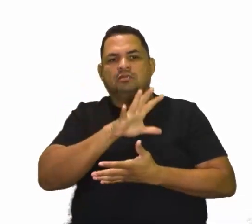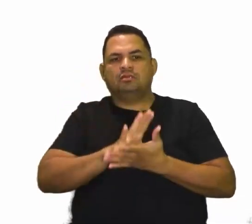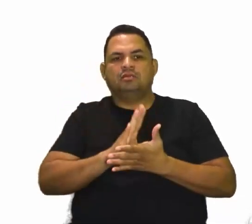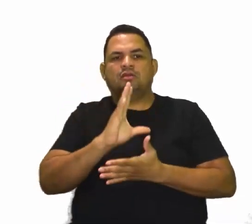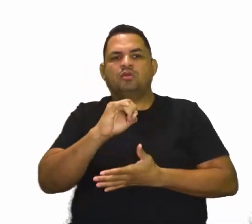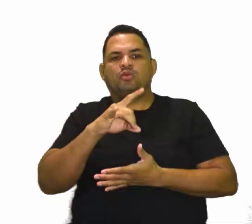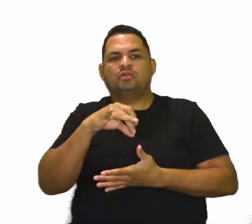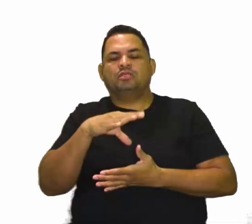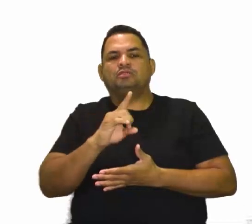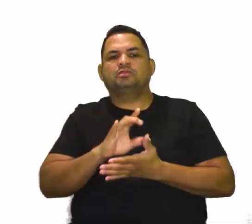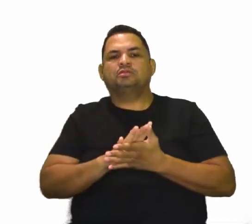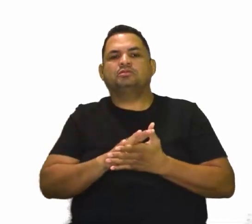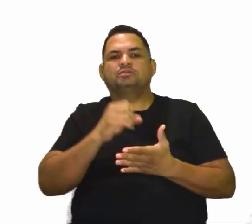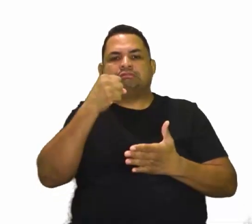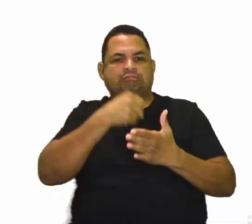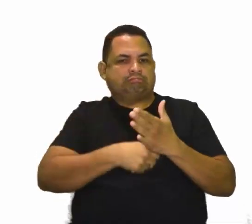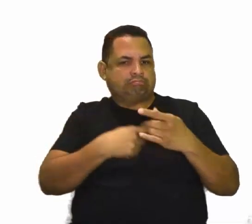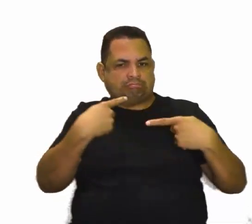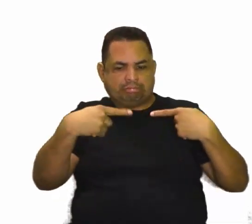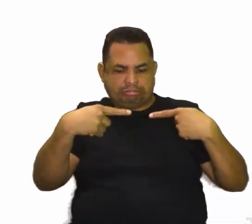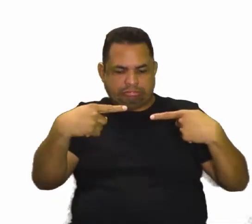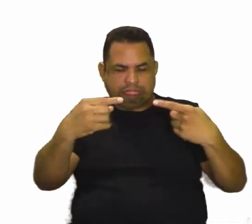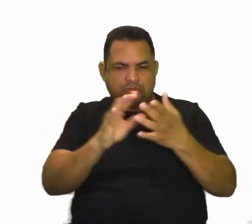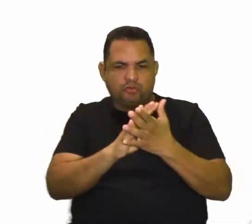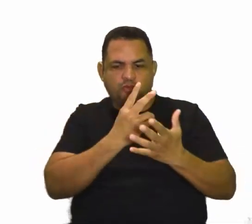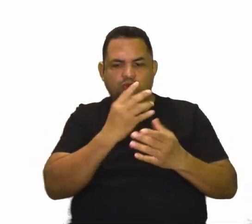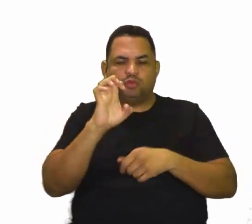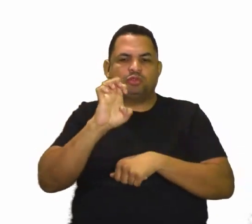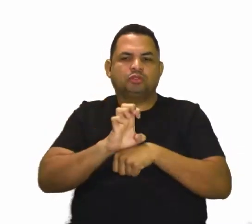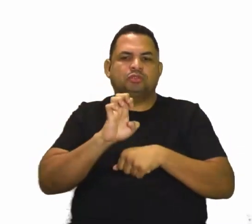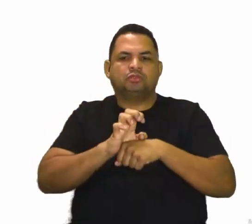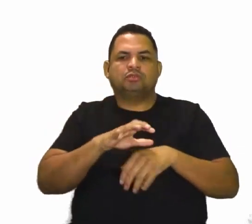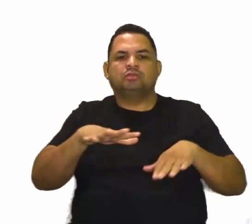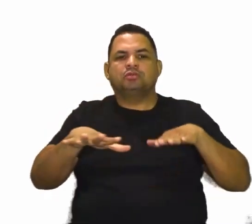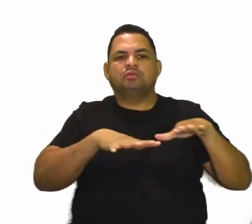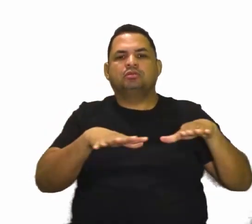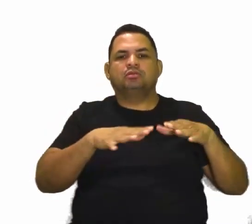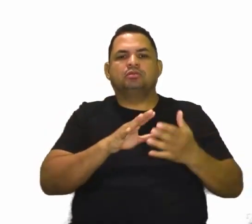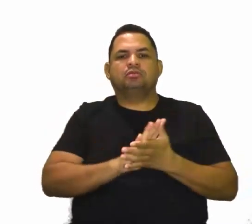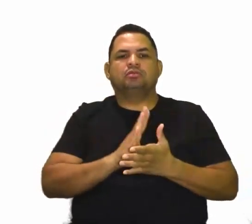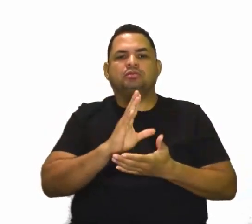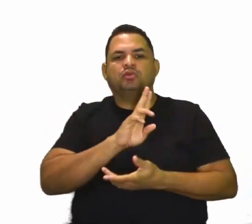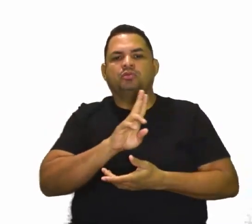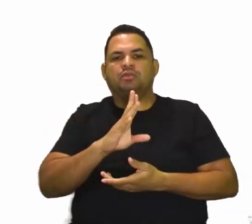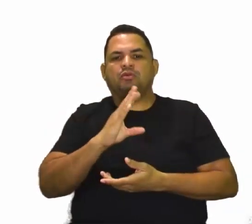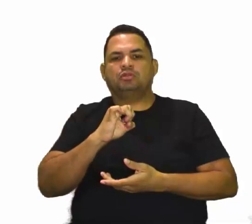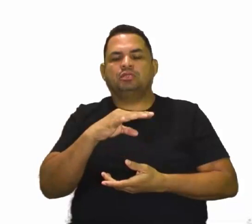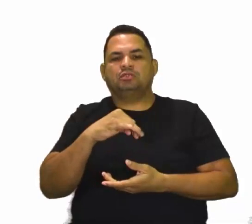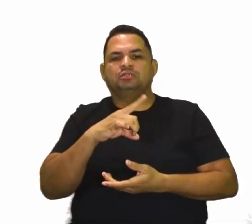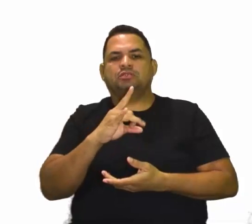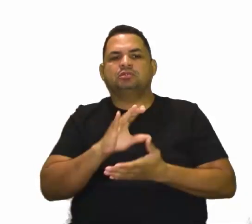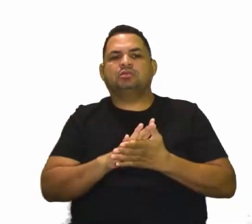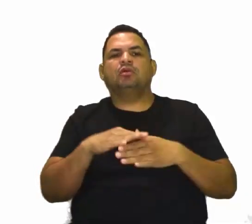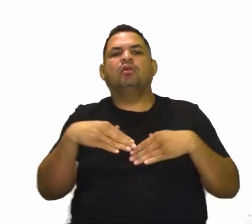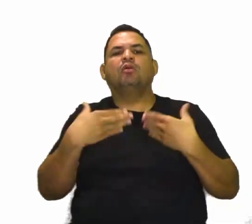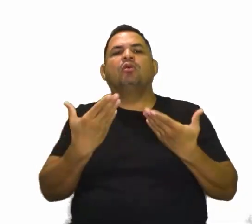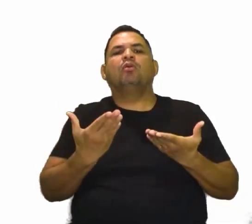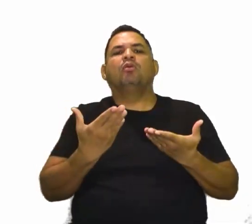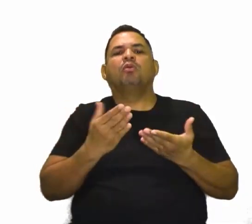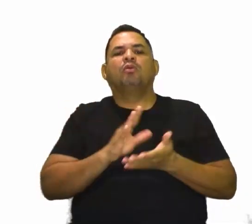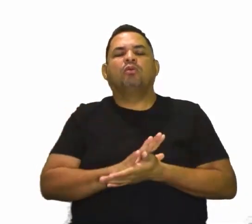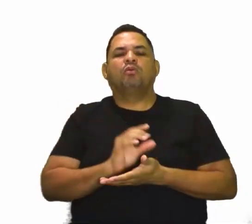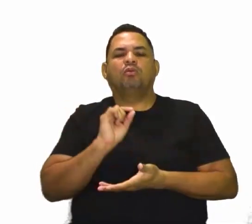contestada, disputada pelos 2 estados. Por isso o movimento ficou conhecido como contestado. Como se deu